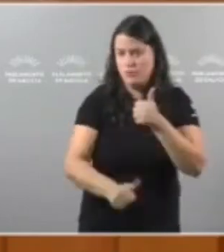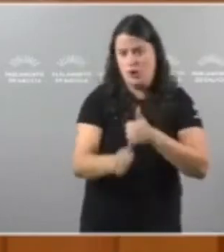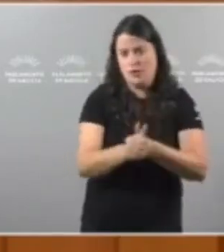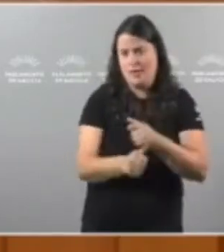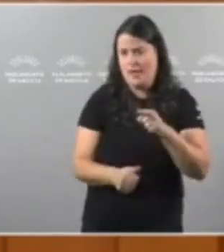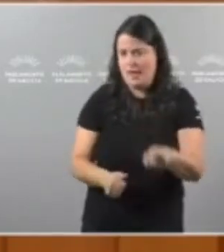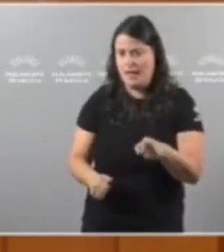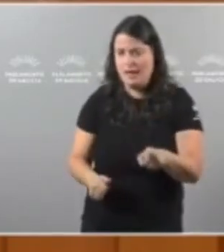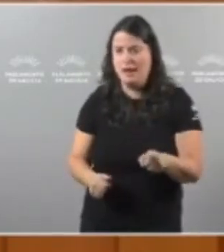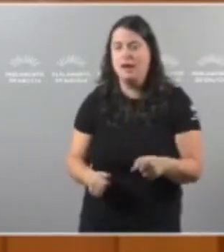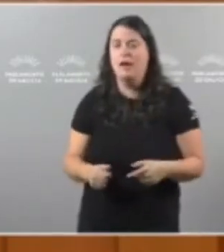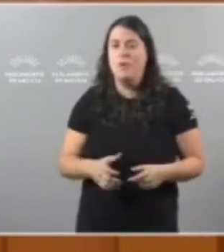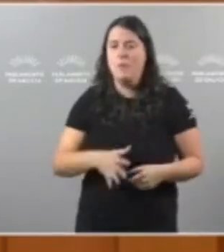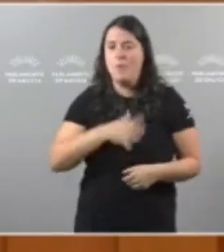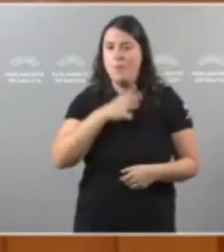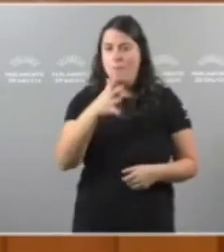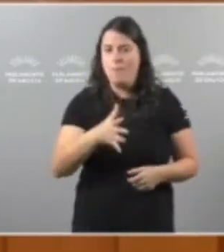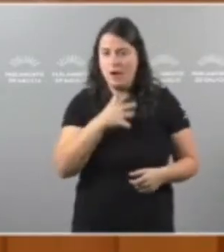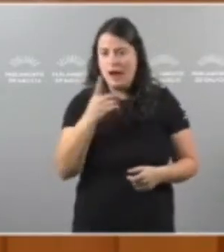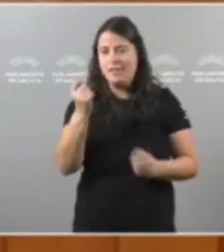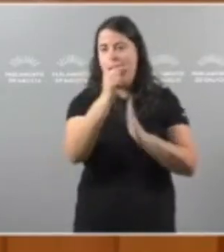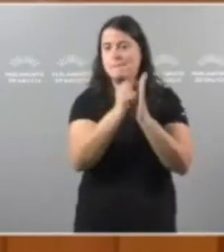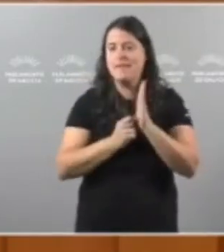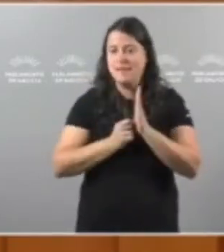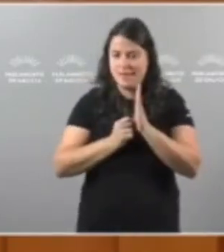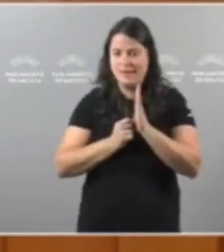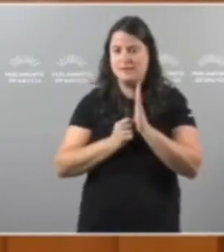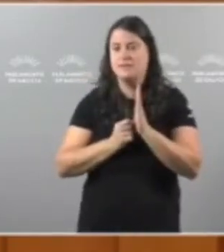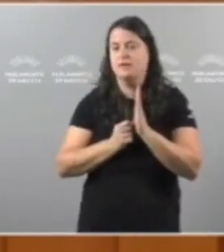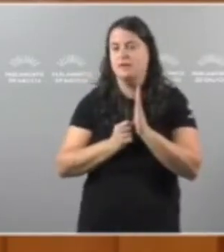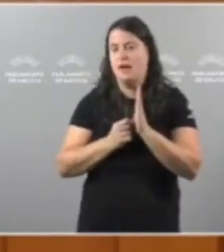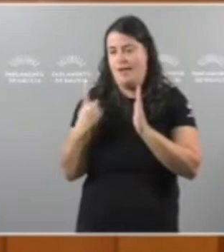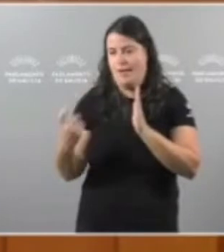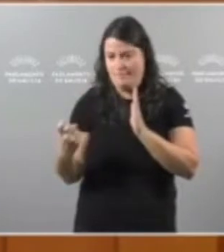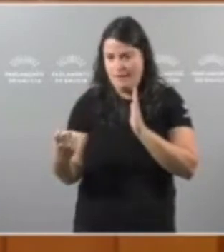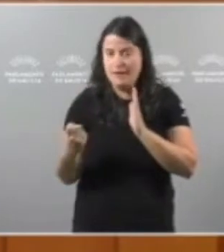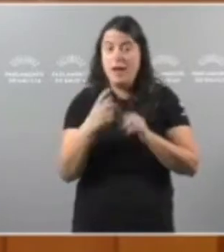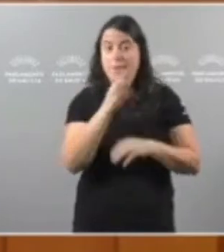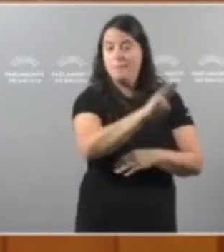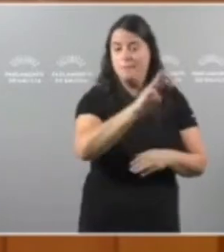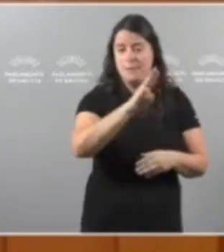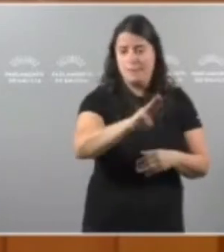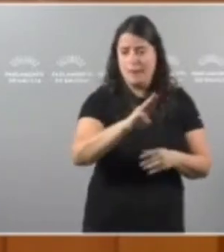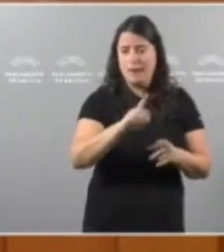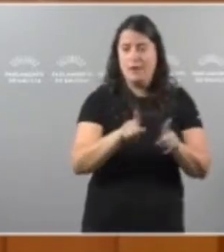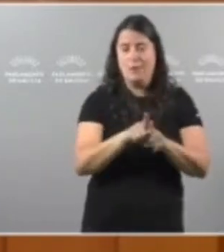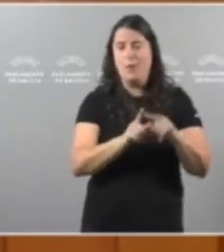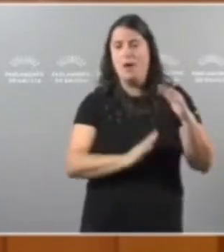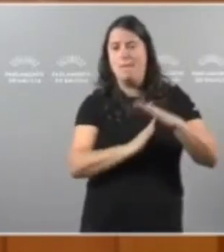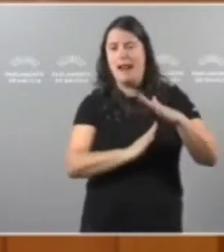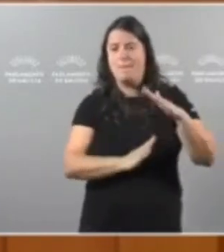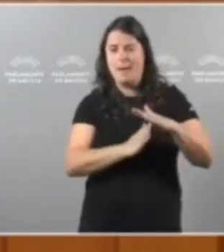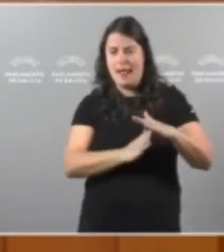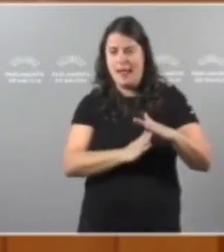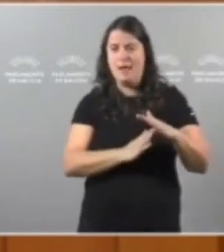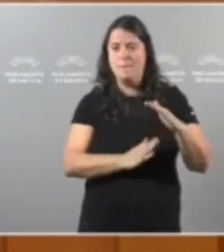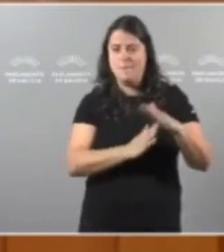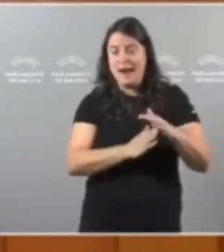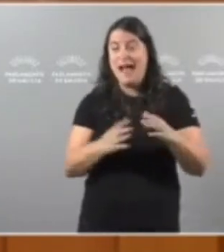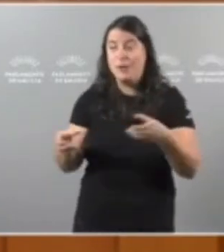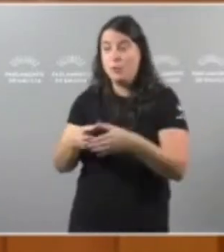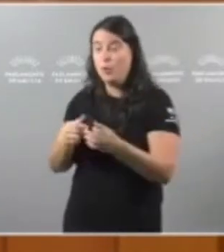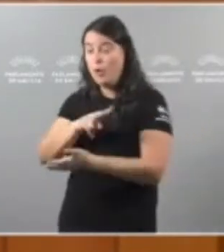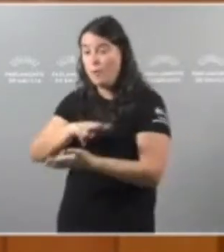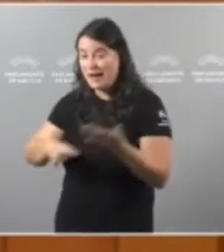Que se poñan En marcha Unha serie De medidas Que o goberno Do Partido Popular Está freando E que impulsaríamos Desde un